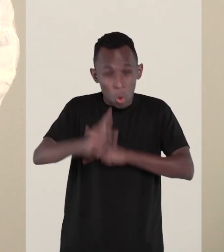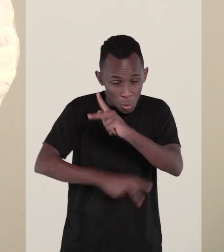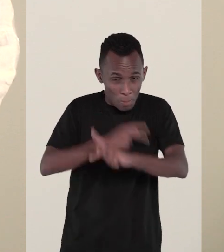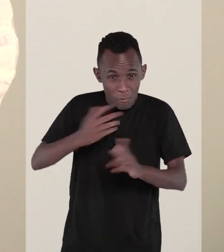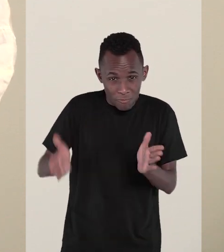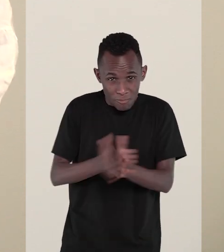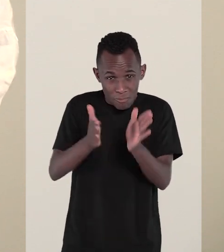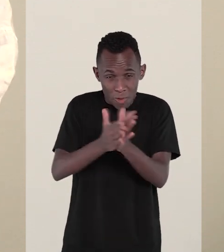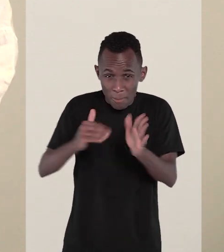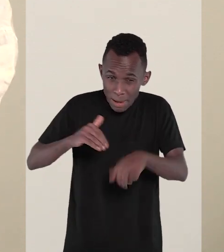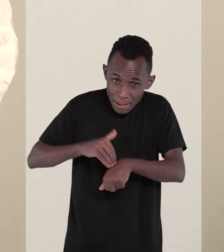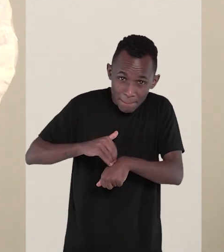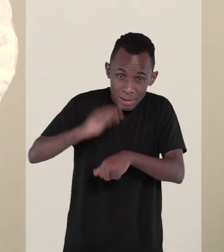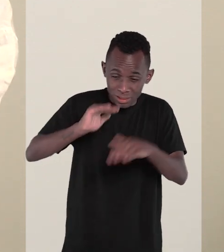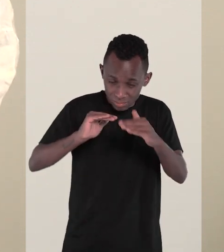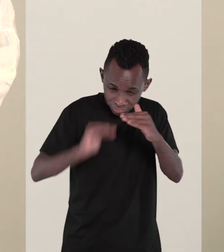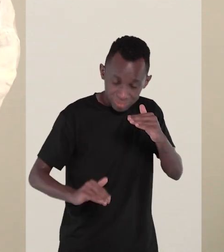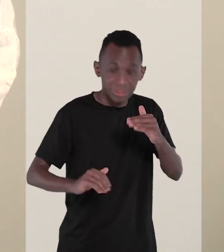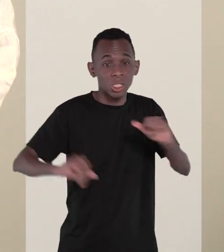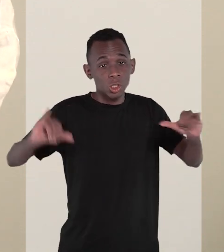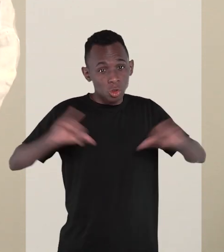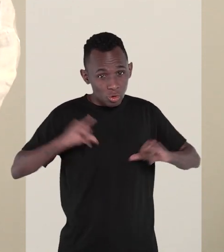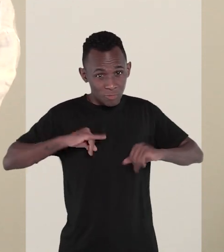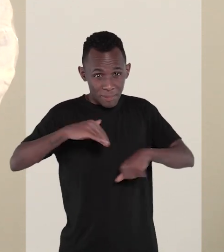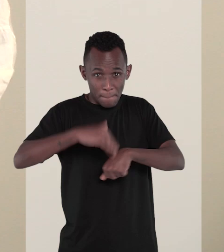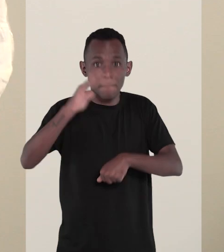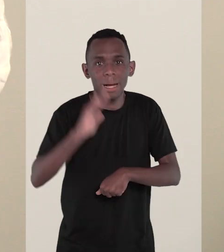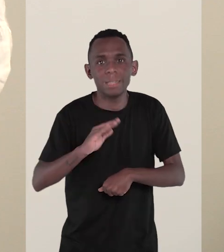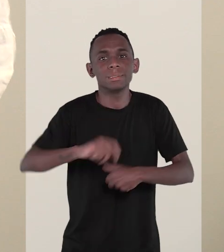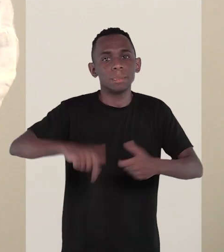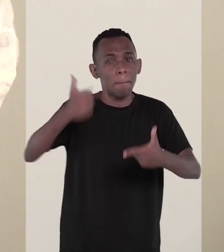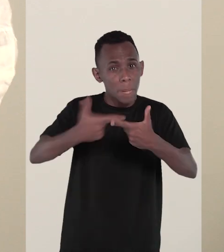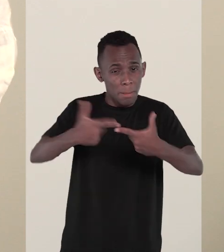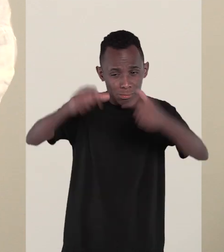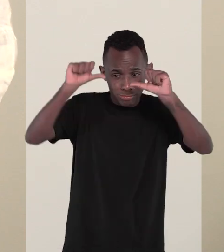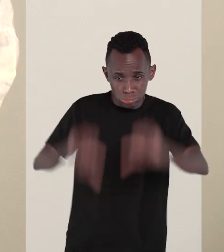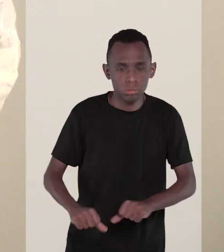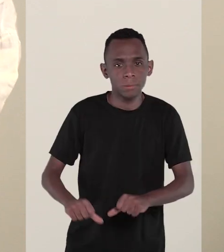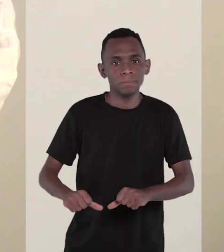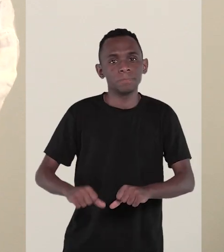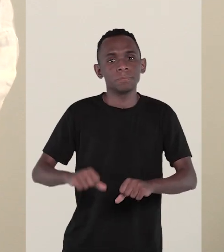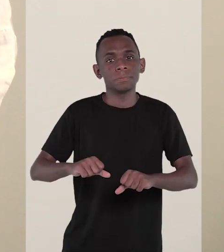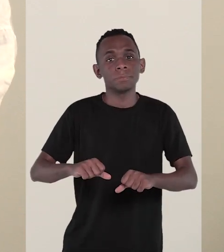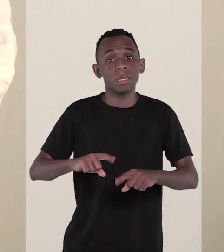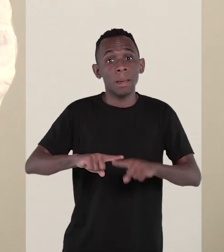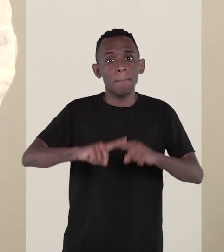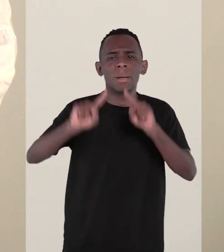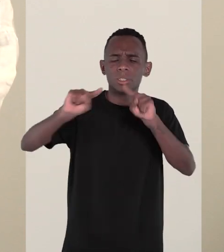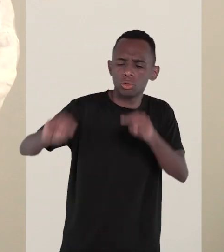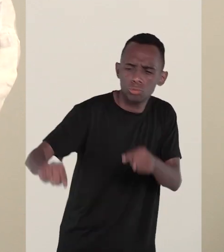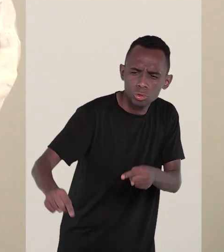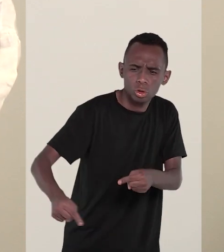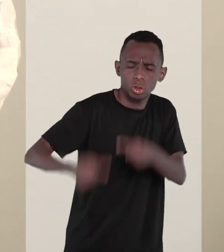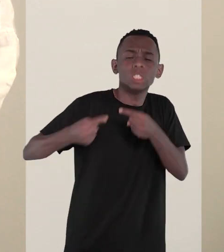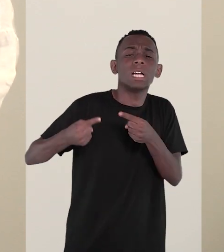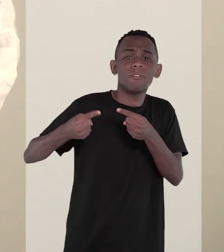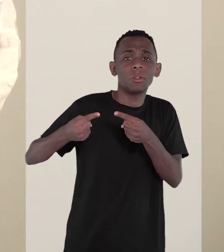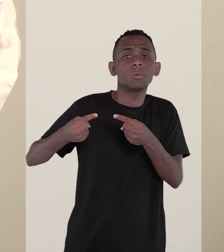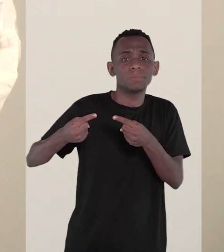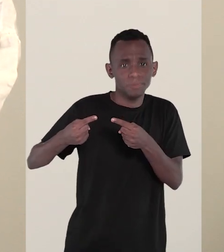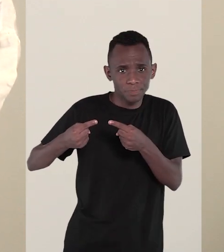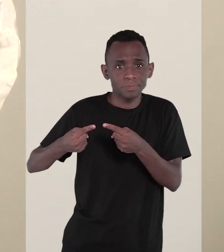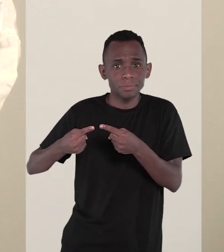As minorias sempre sofreram no Brasil. Temos problemas, abismos sociais enormes. Mas o nosso inimigo e o